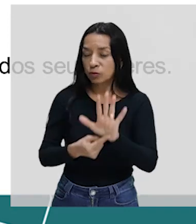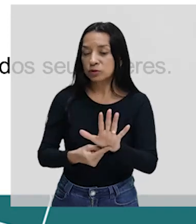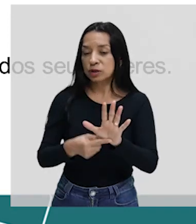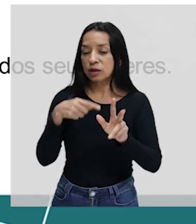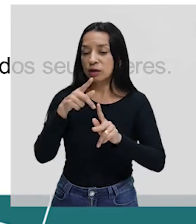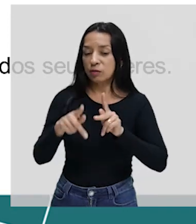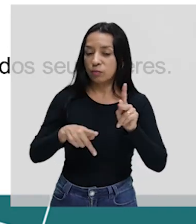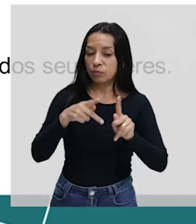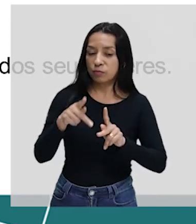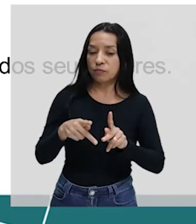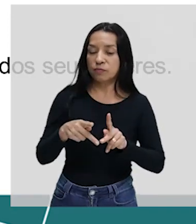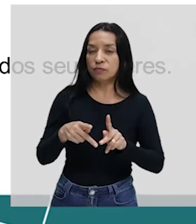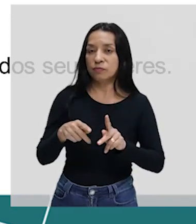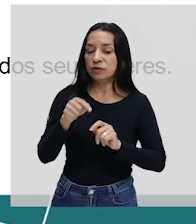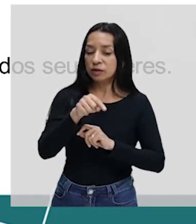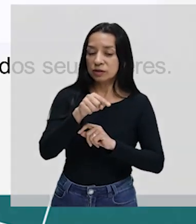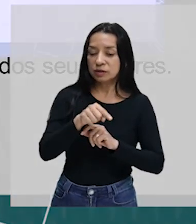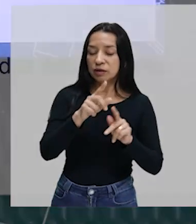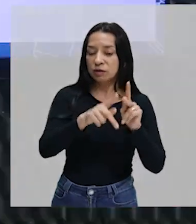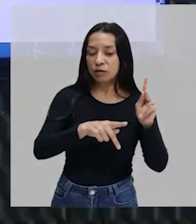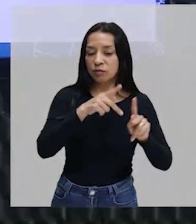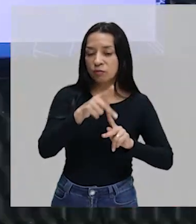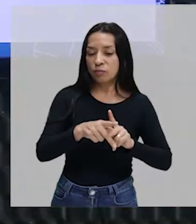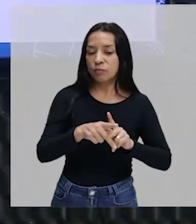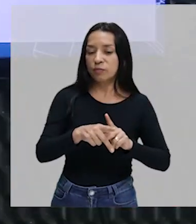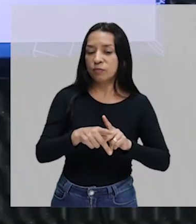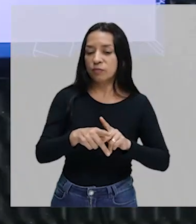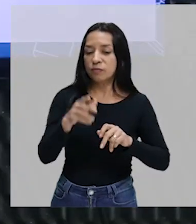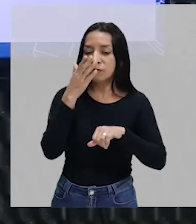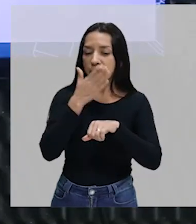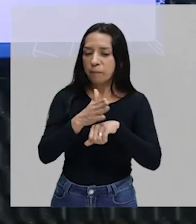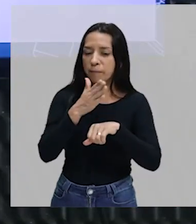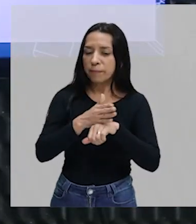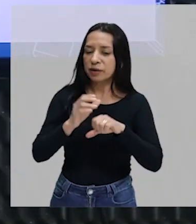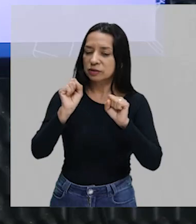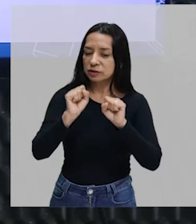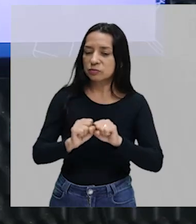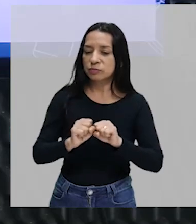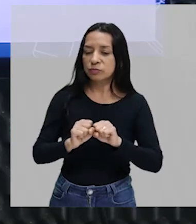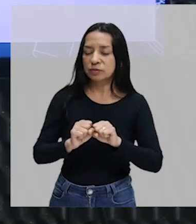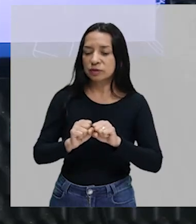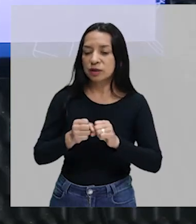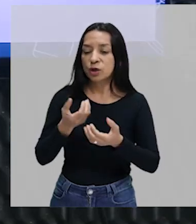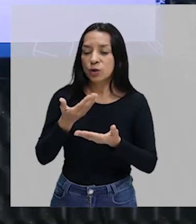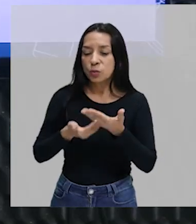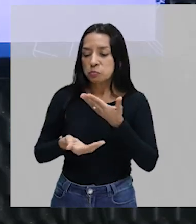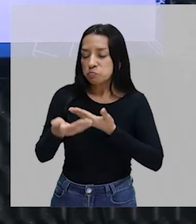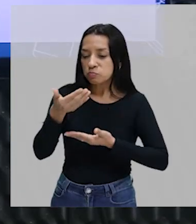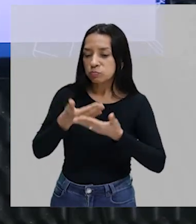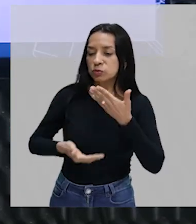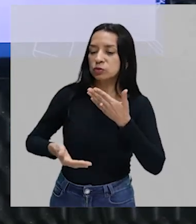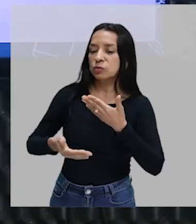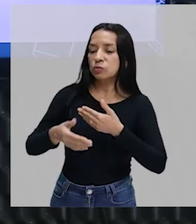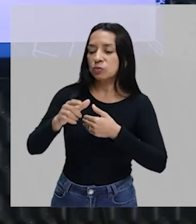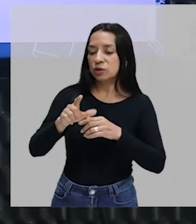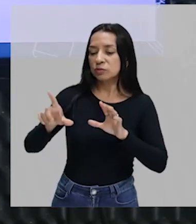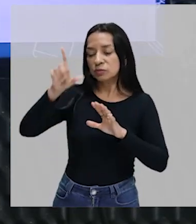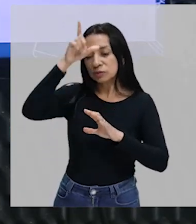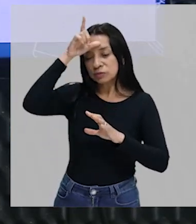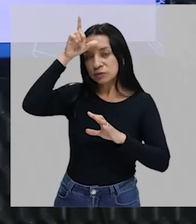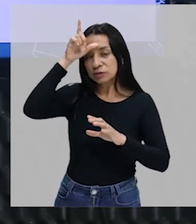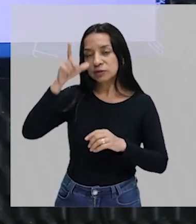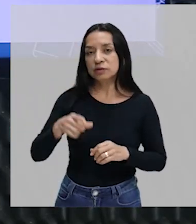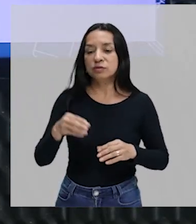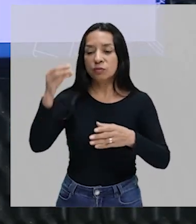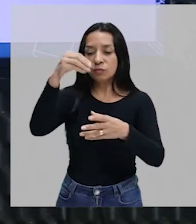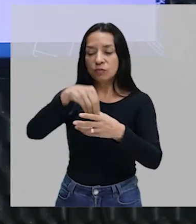o exercício soberano do poder através da escolha dos seus líderes. Ou seja, o voto é uma forma que a gente